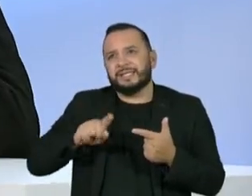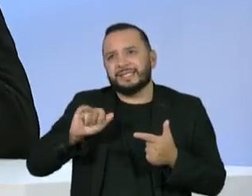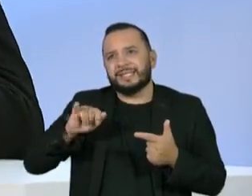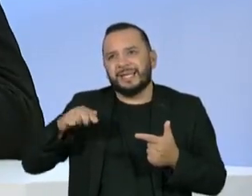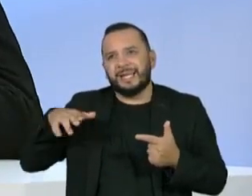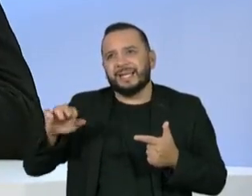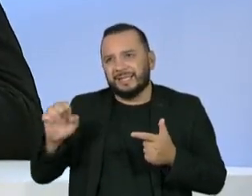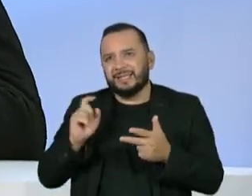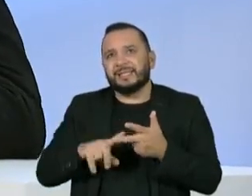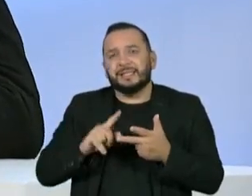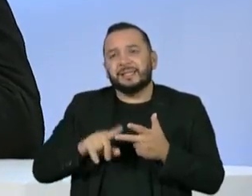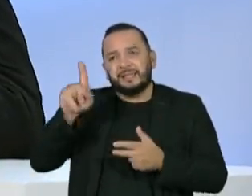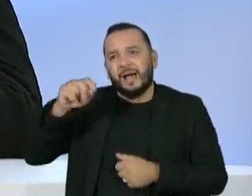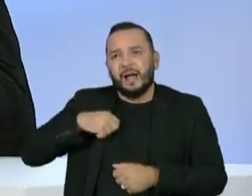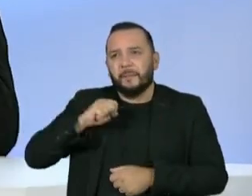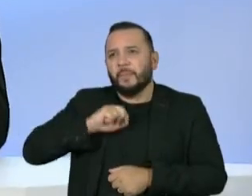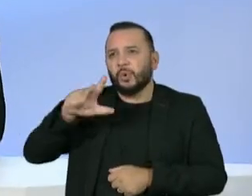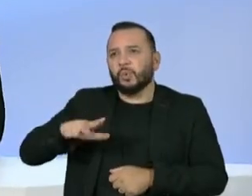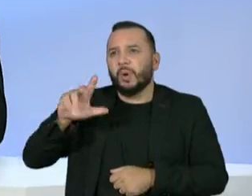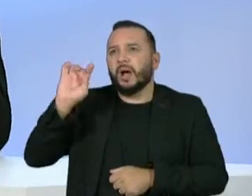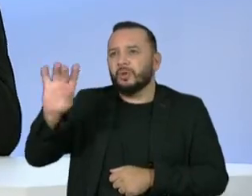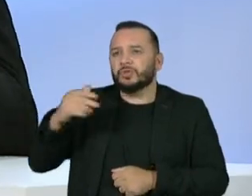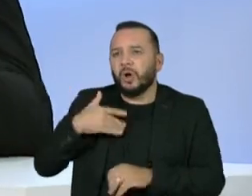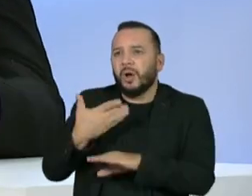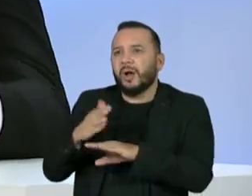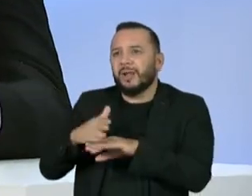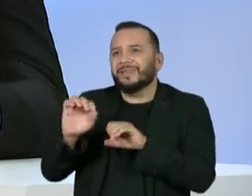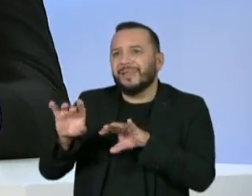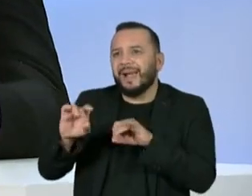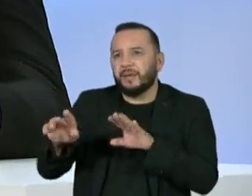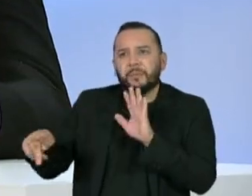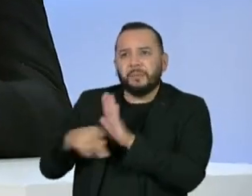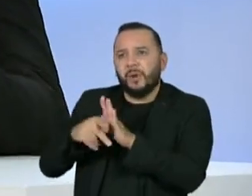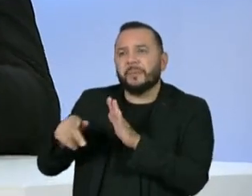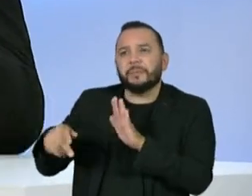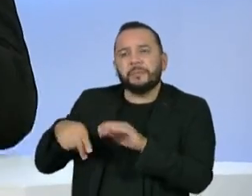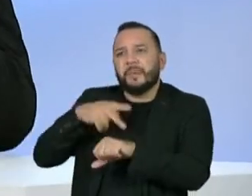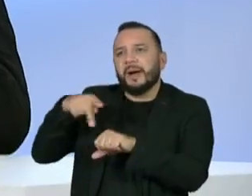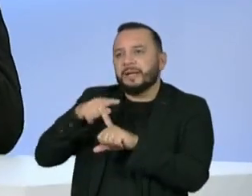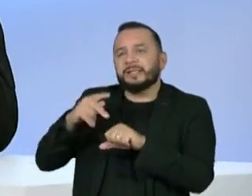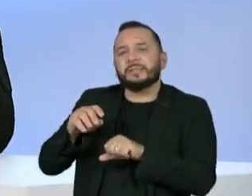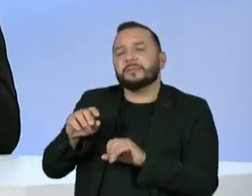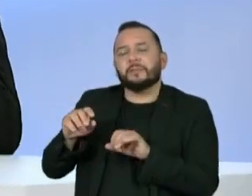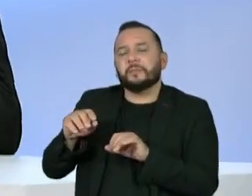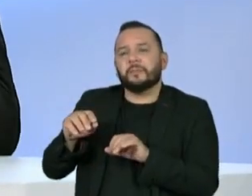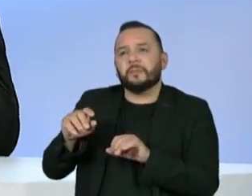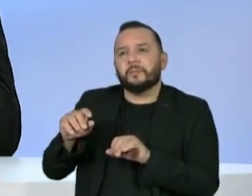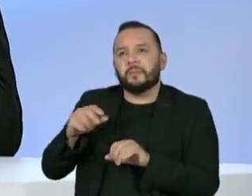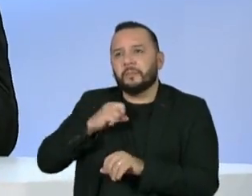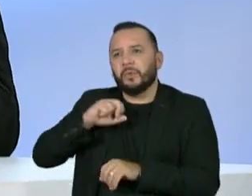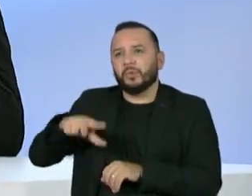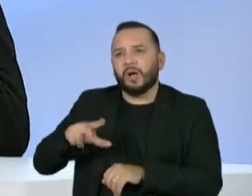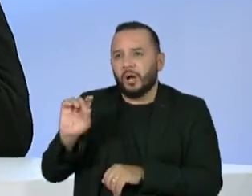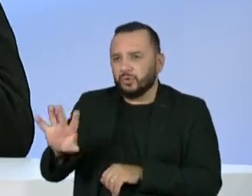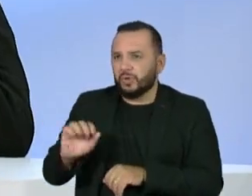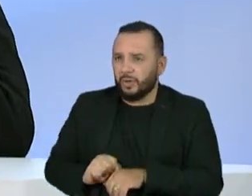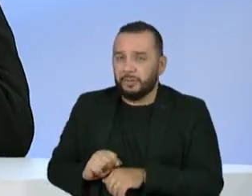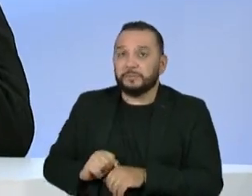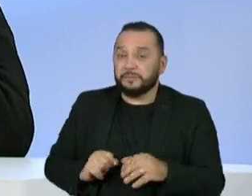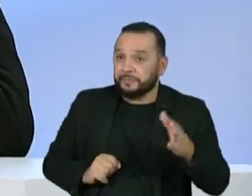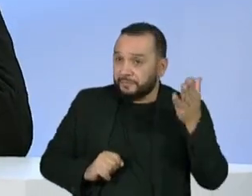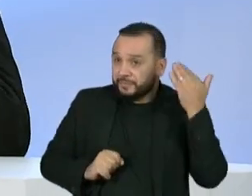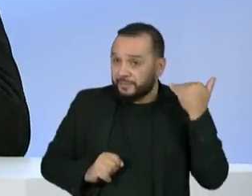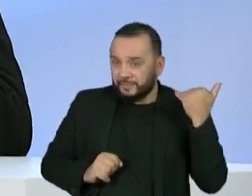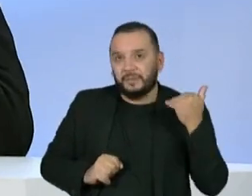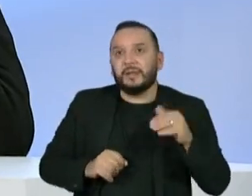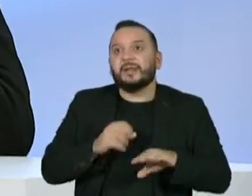só tem técnicos portugueses. Eu queria entender o que foi esse trabalho. E antes, quando brasileiros eram campeões em